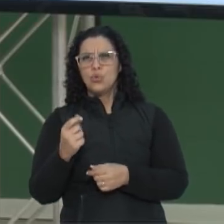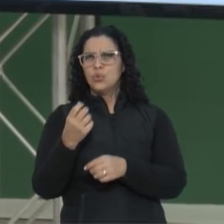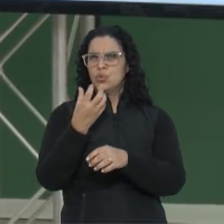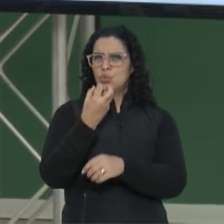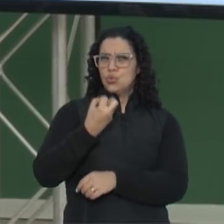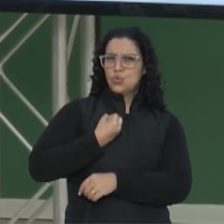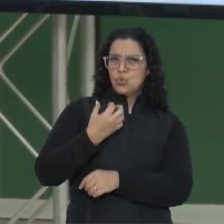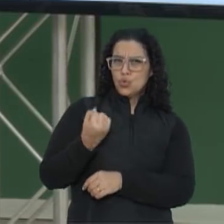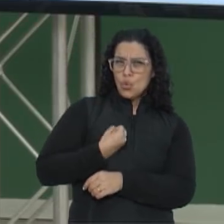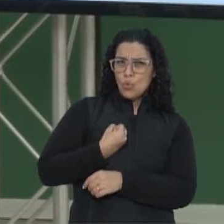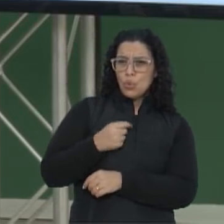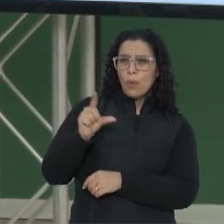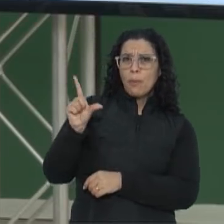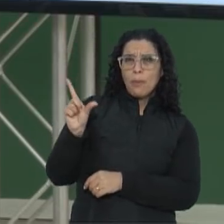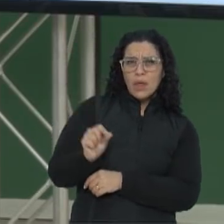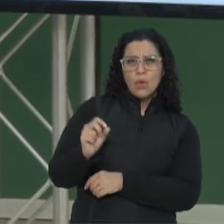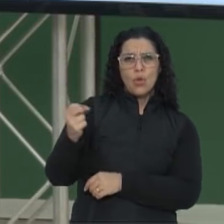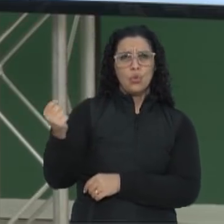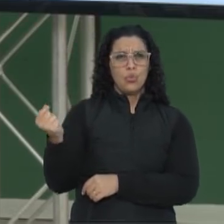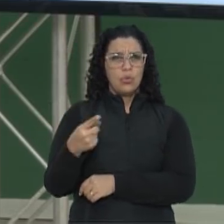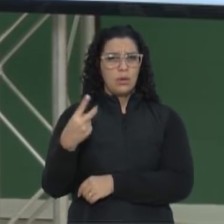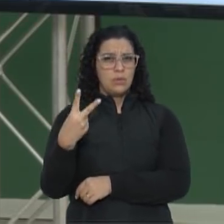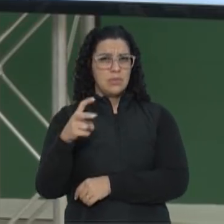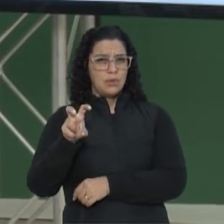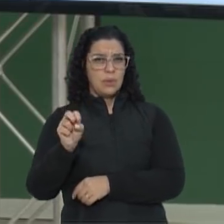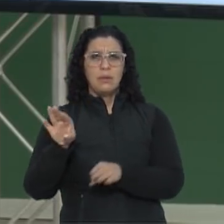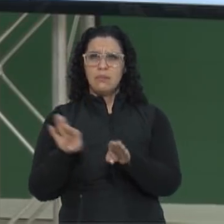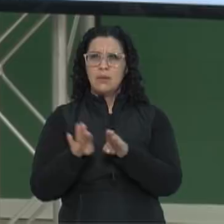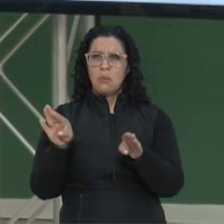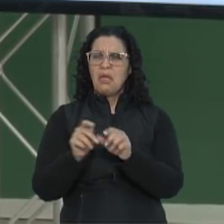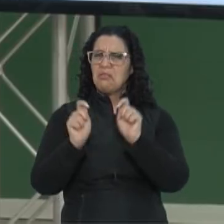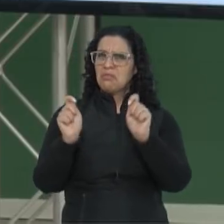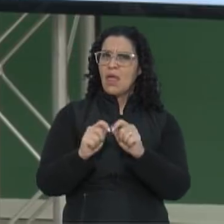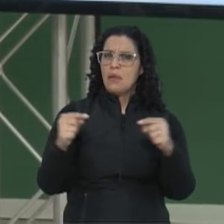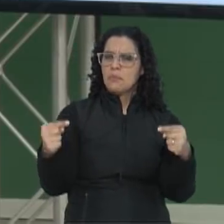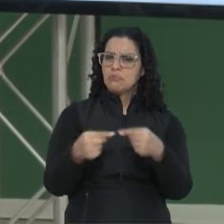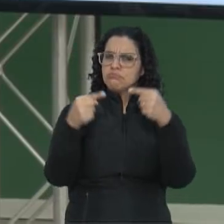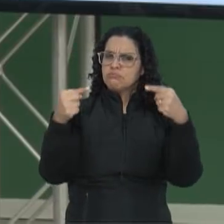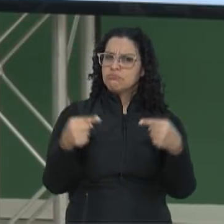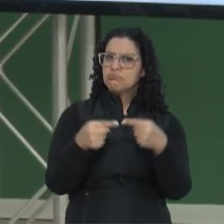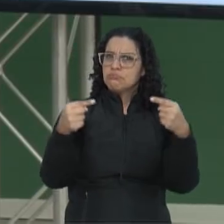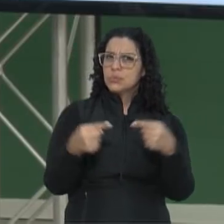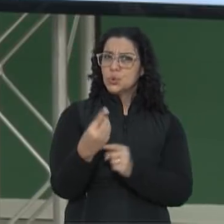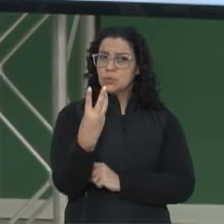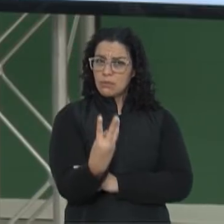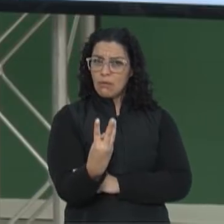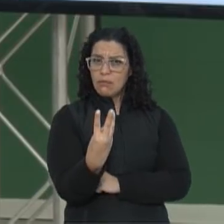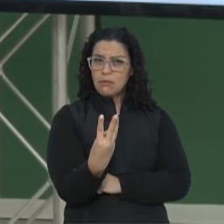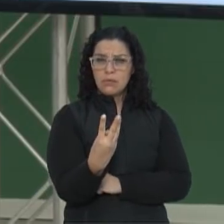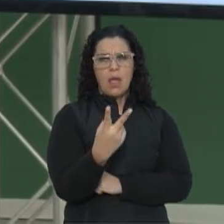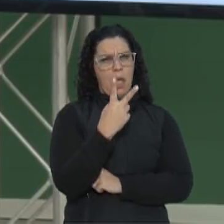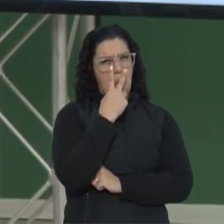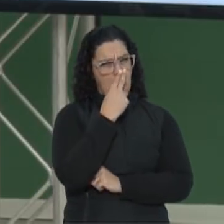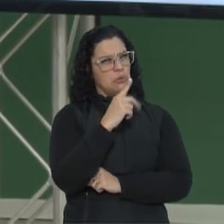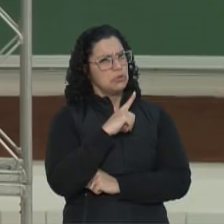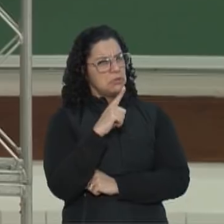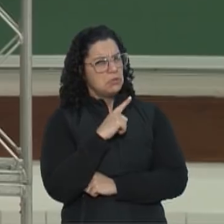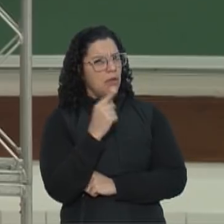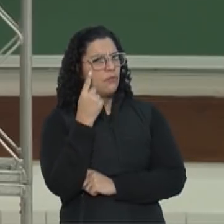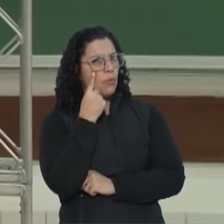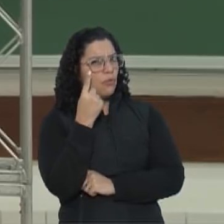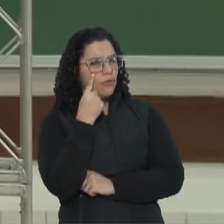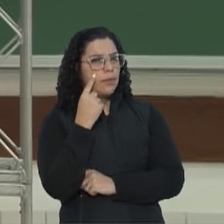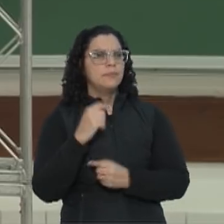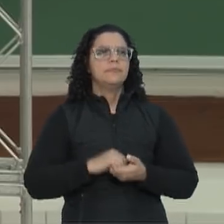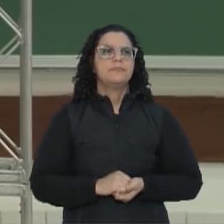múltiplo menor do que 250 e que seja comum entre eles? Eu acho que tem, hein?